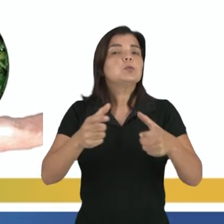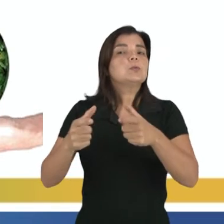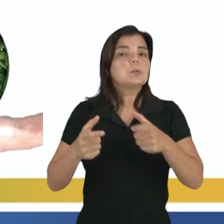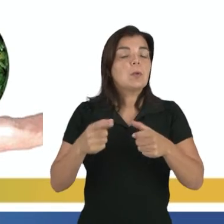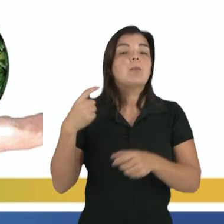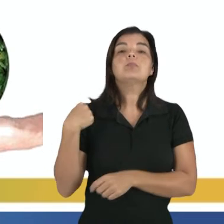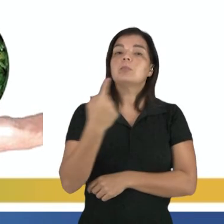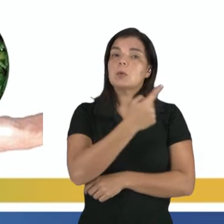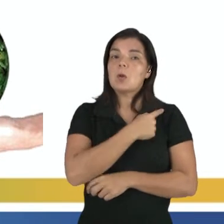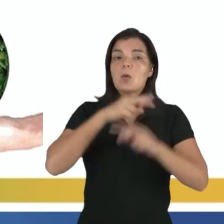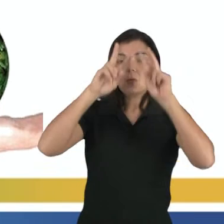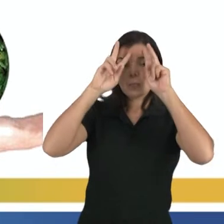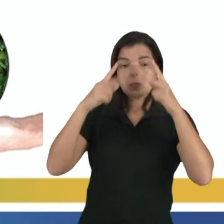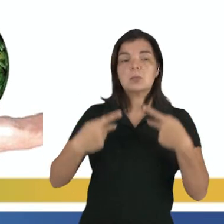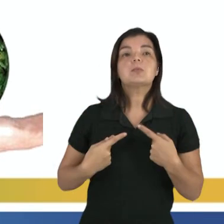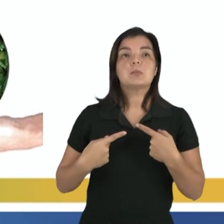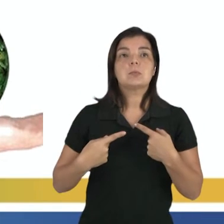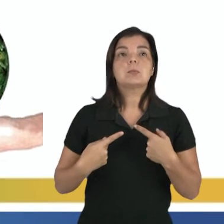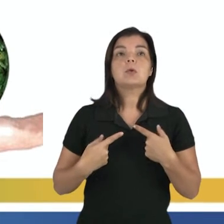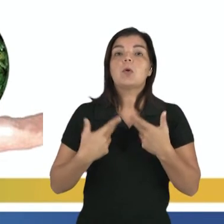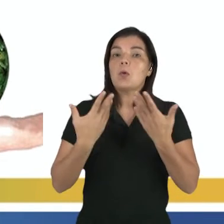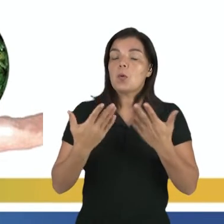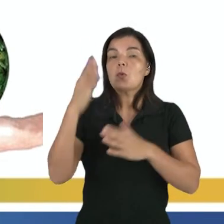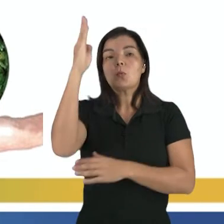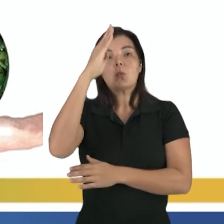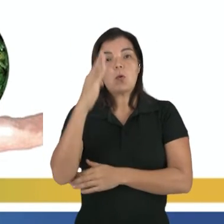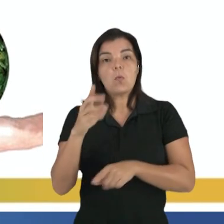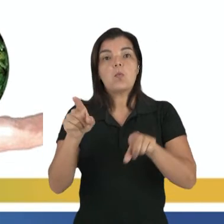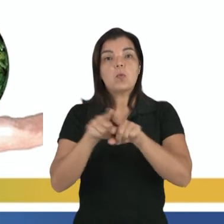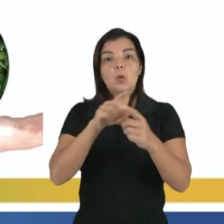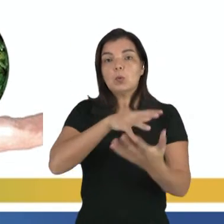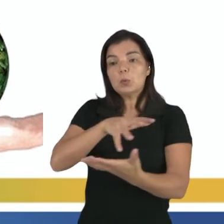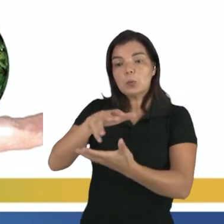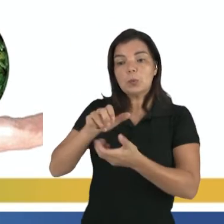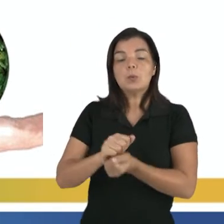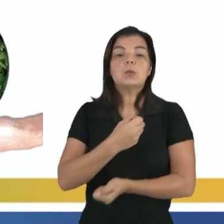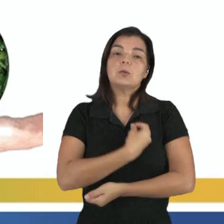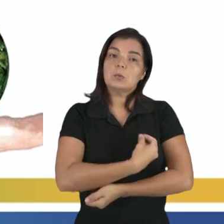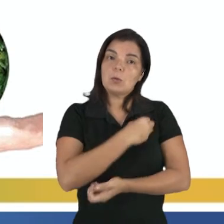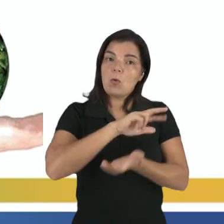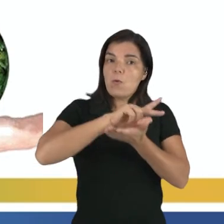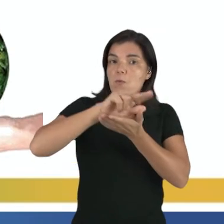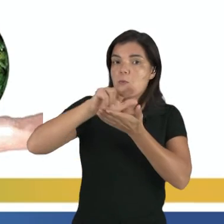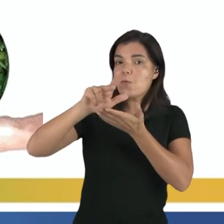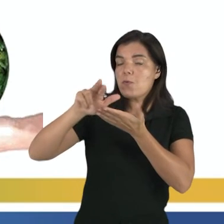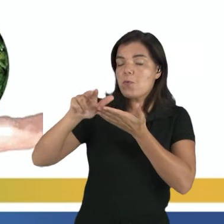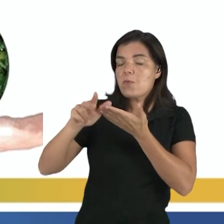ambiente para nós, seres humanos? Como no Brasil, como no mundo, existem diferentes